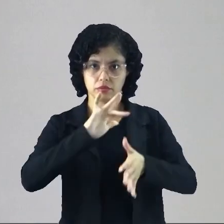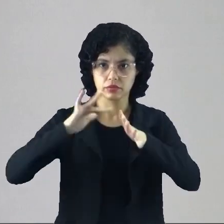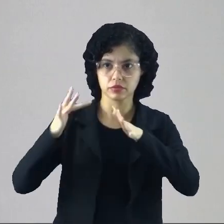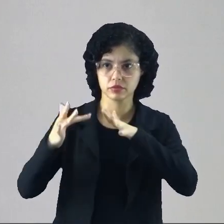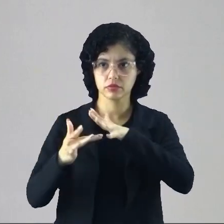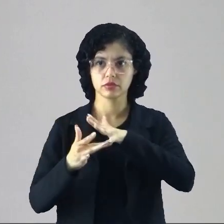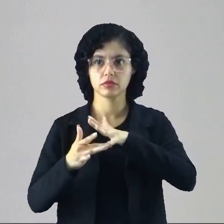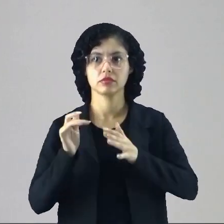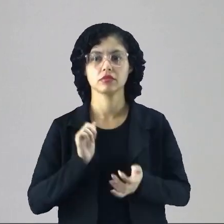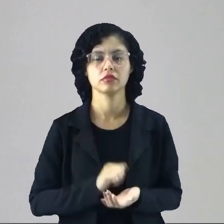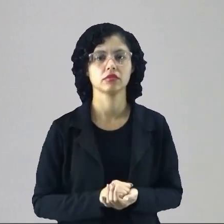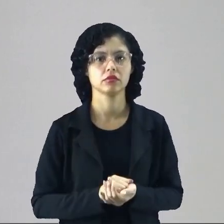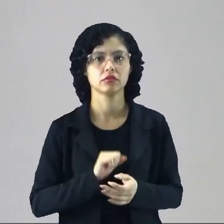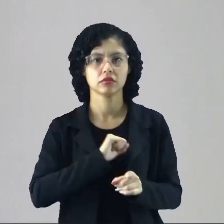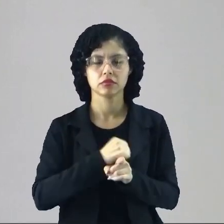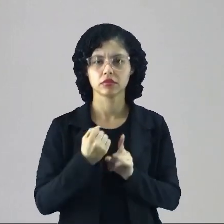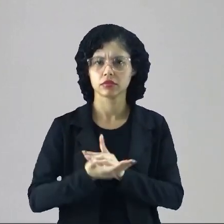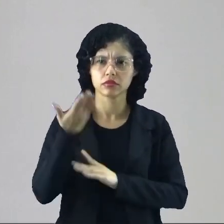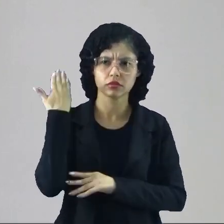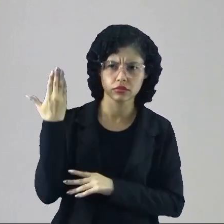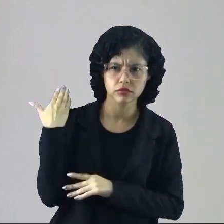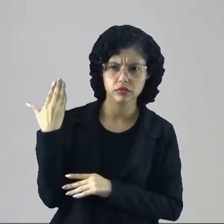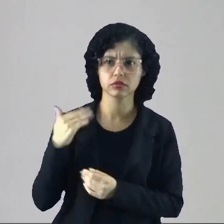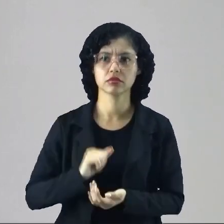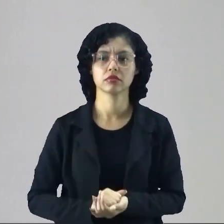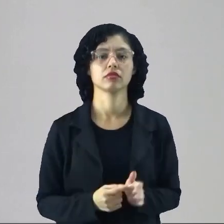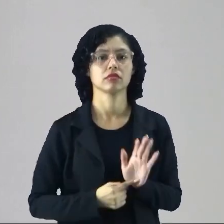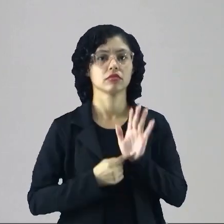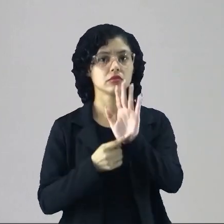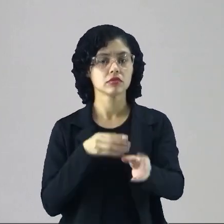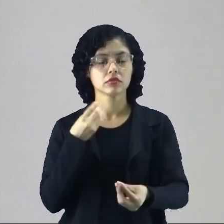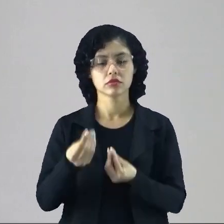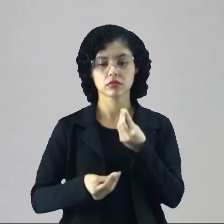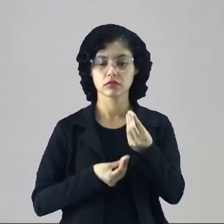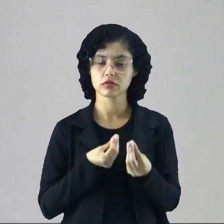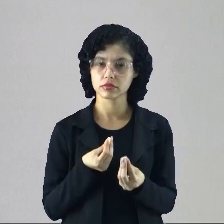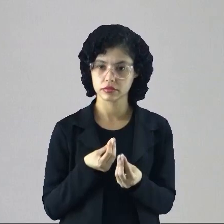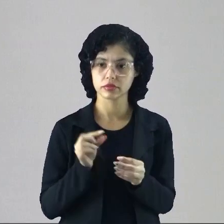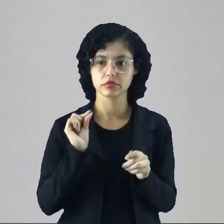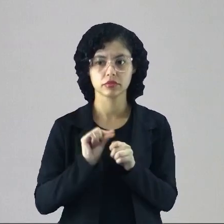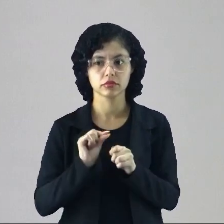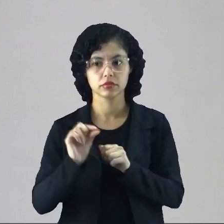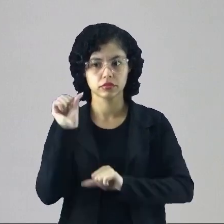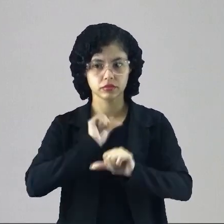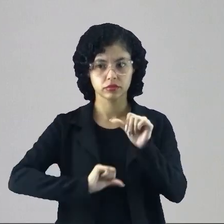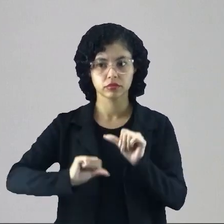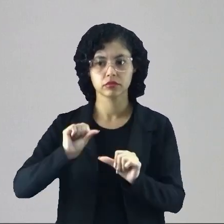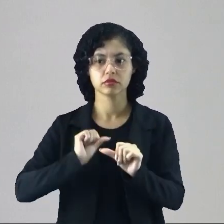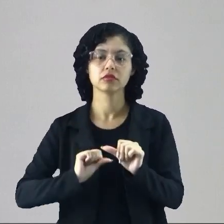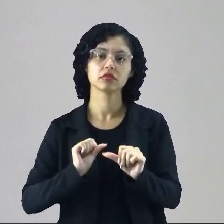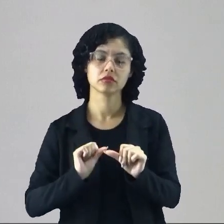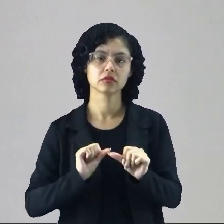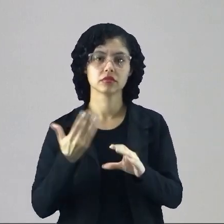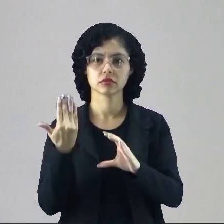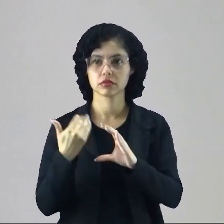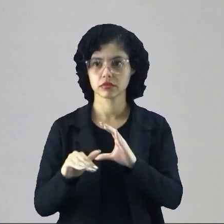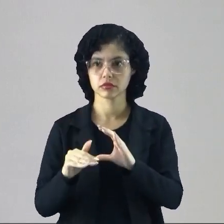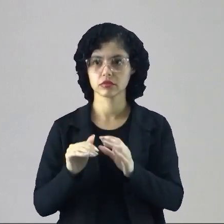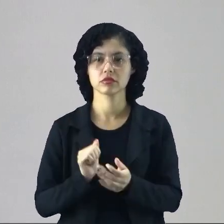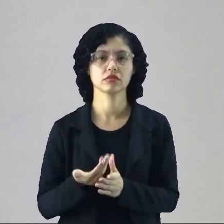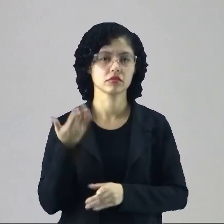redes sociais lá em Roma Antiga expôs como eram feitas essas trocas de mensagens naquela época